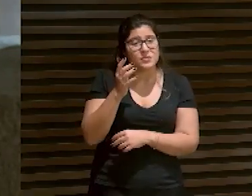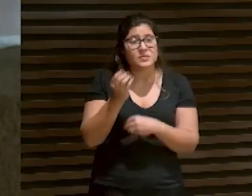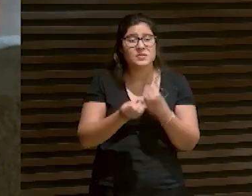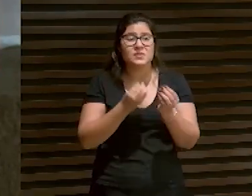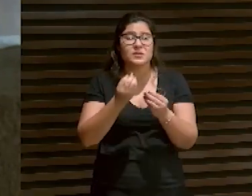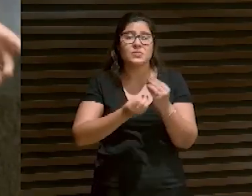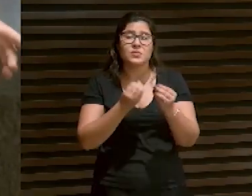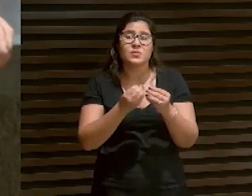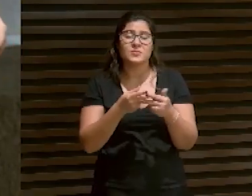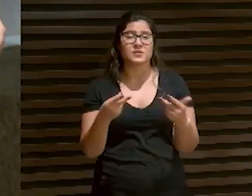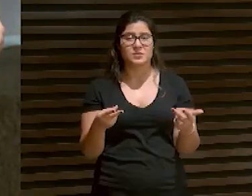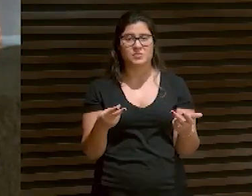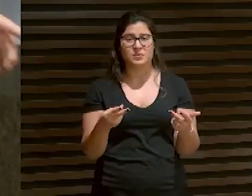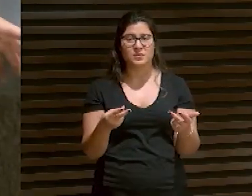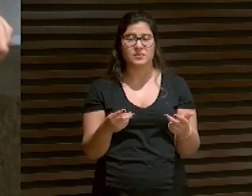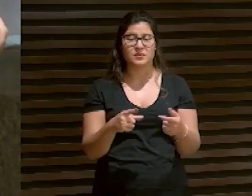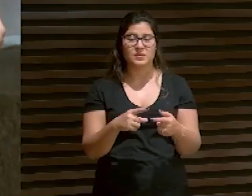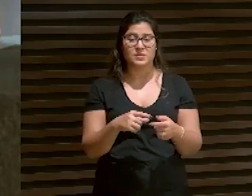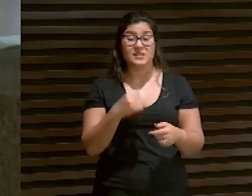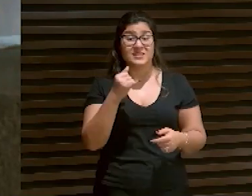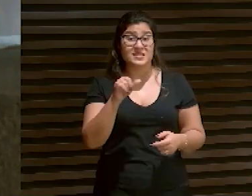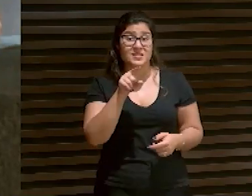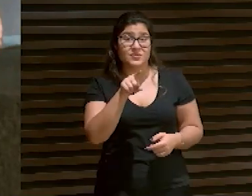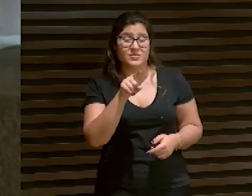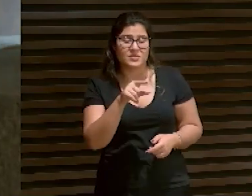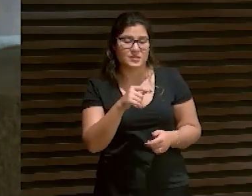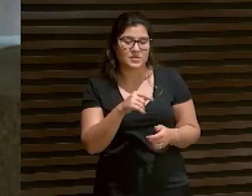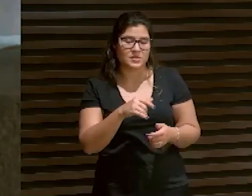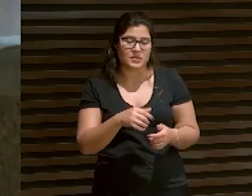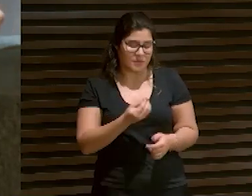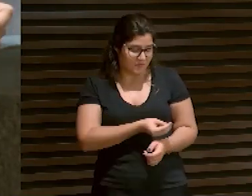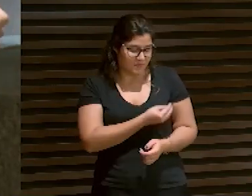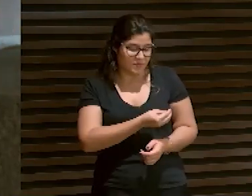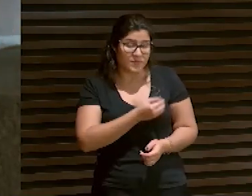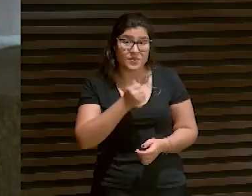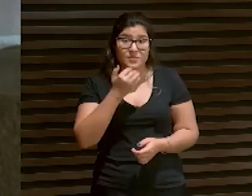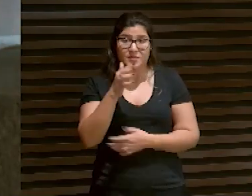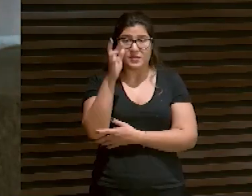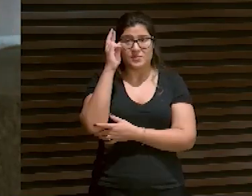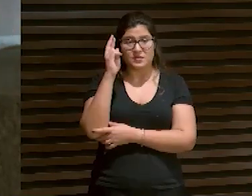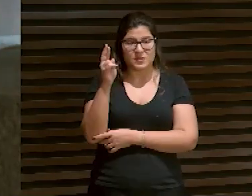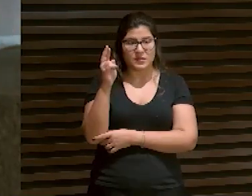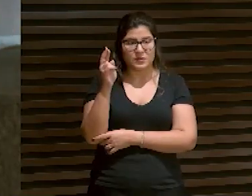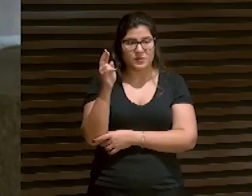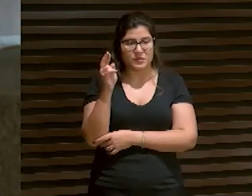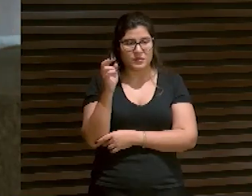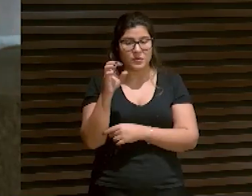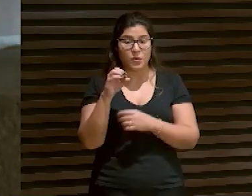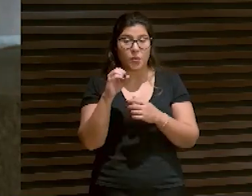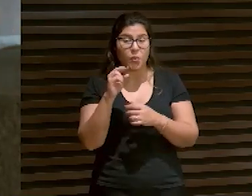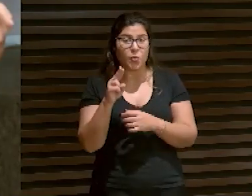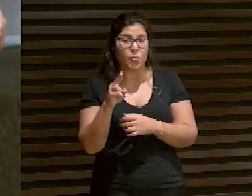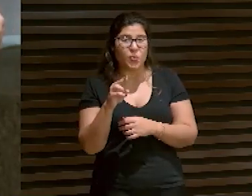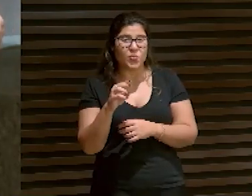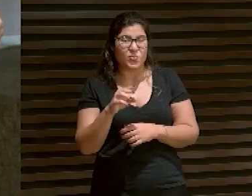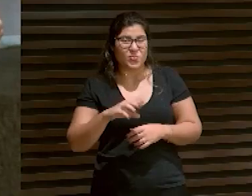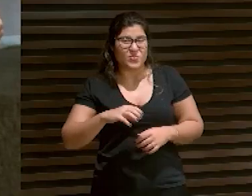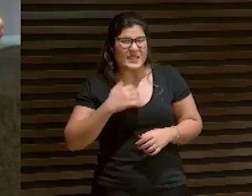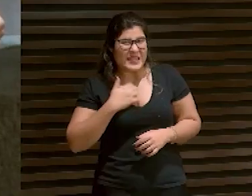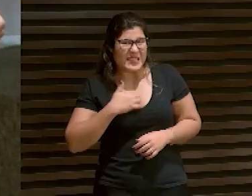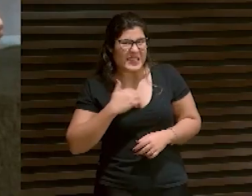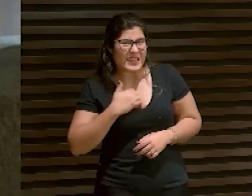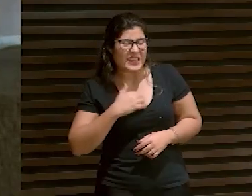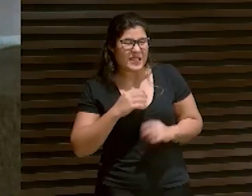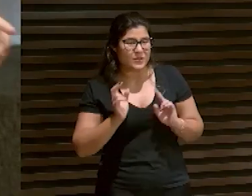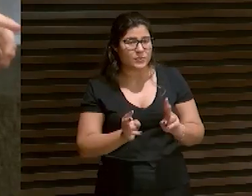as coisas, se você tem caminhado bem com o Senhor, se você tem andado demasiadamente irado, mas de uma